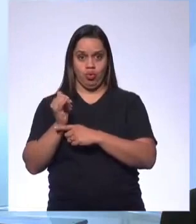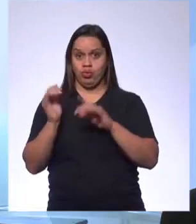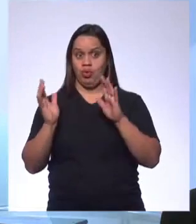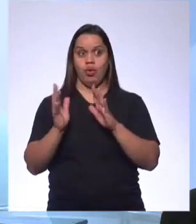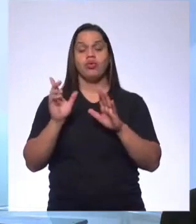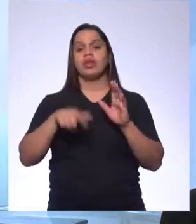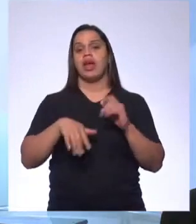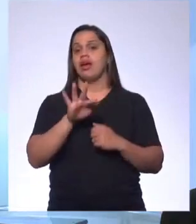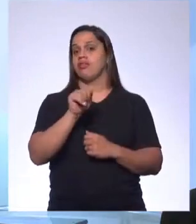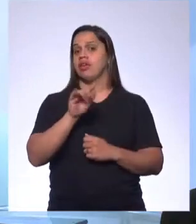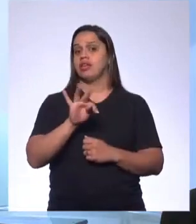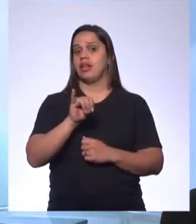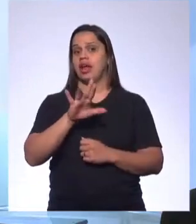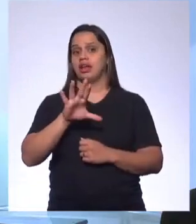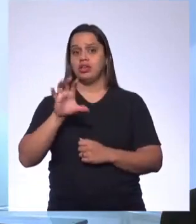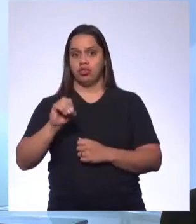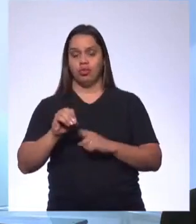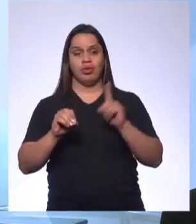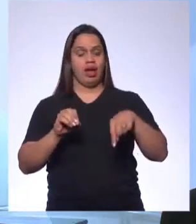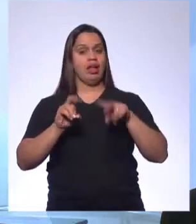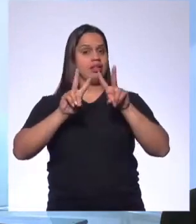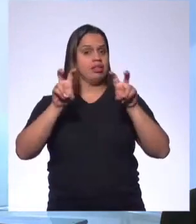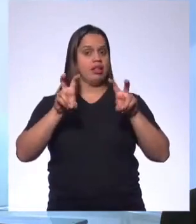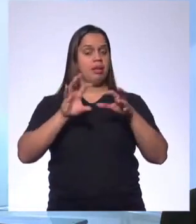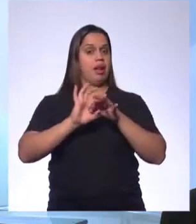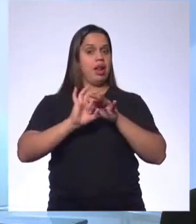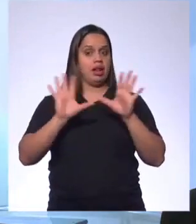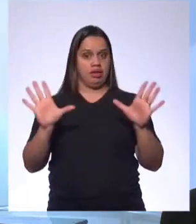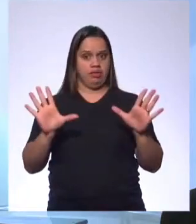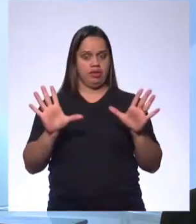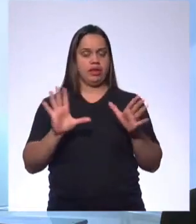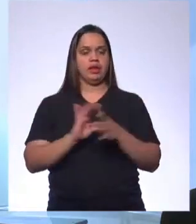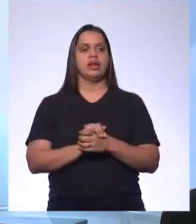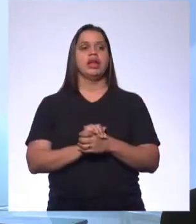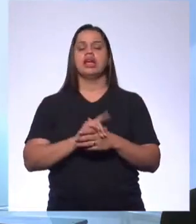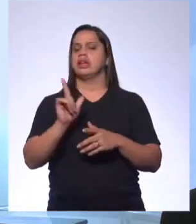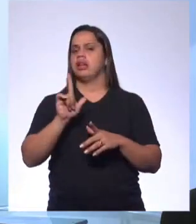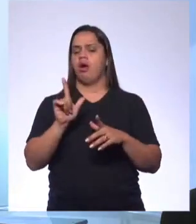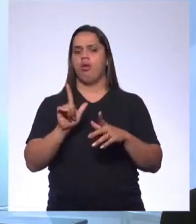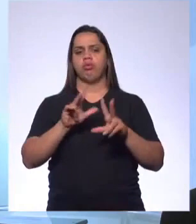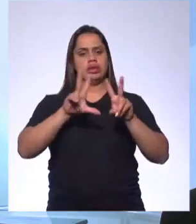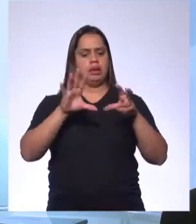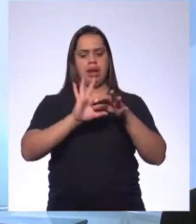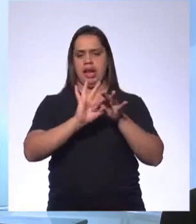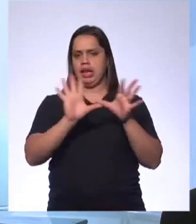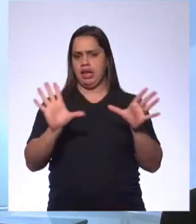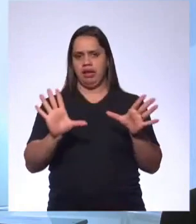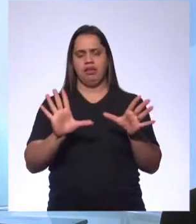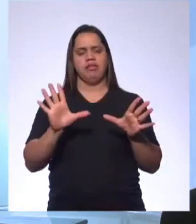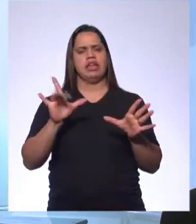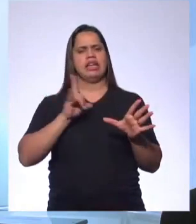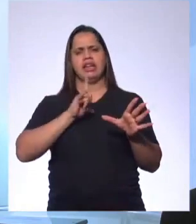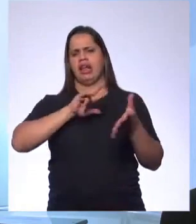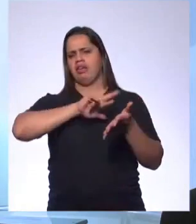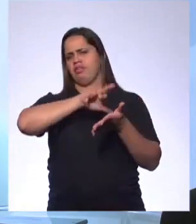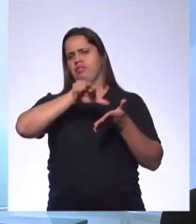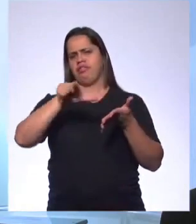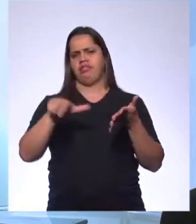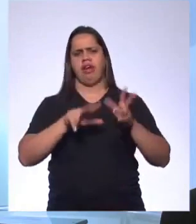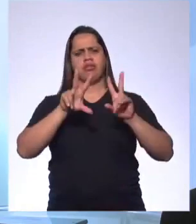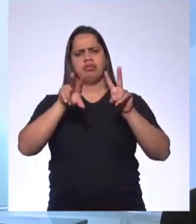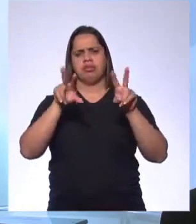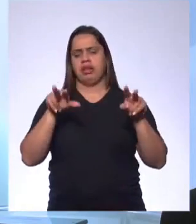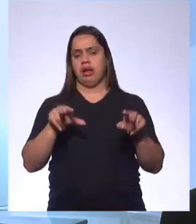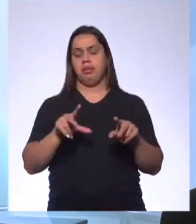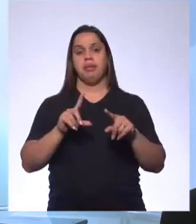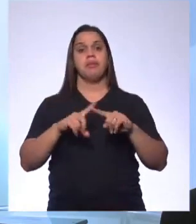fantástico, que é um tema livre. Então, dentro desse tema livre, eu trabalho aí vários outros temas, mas eu tenho